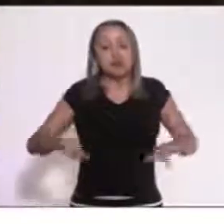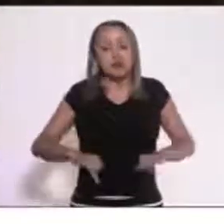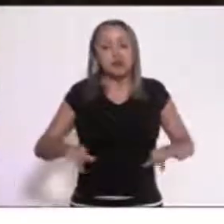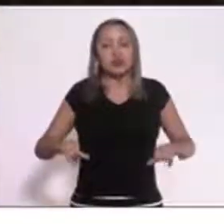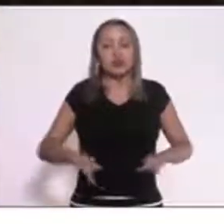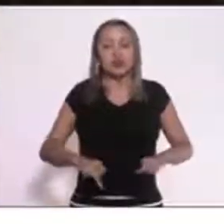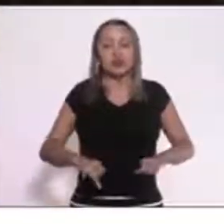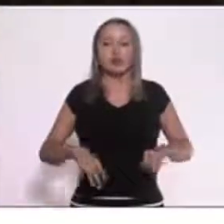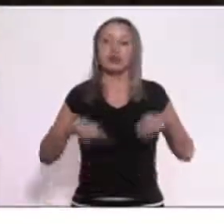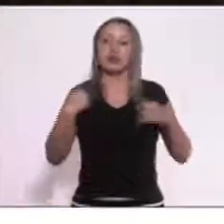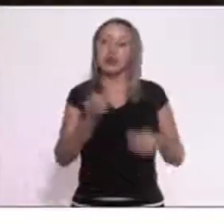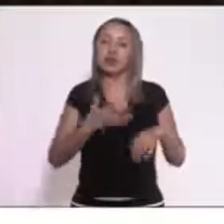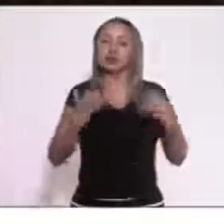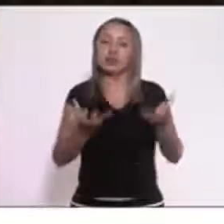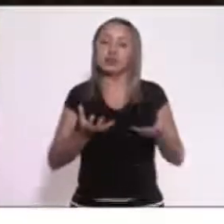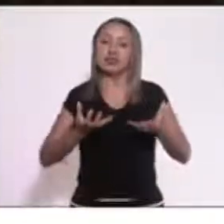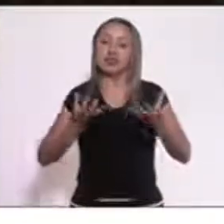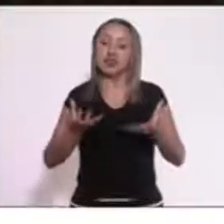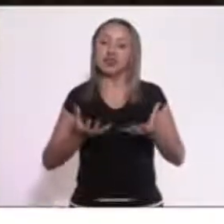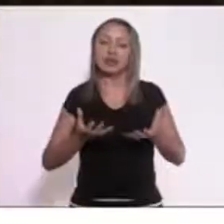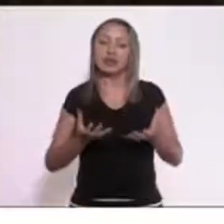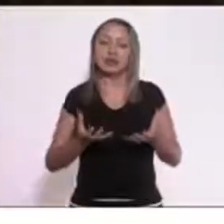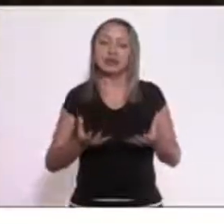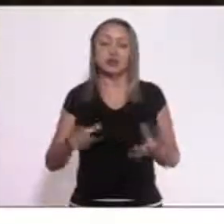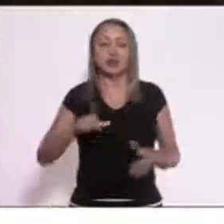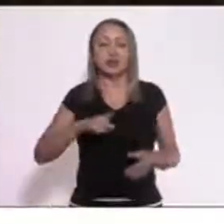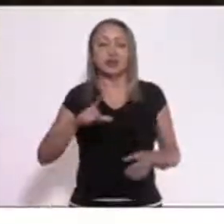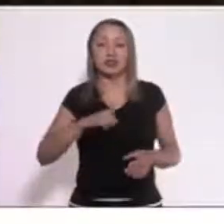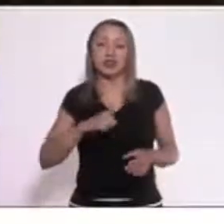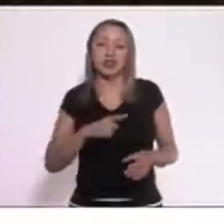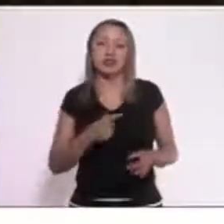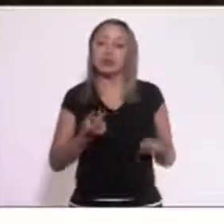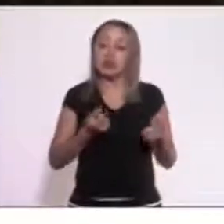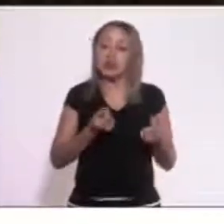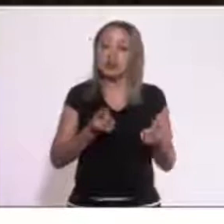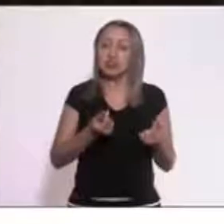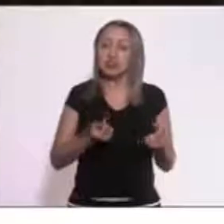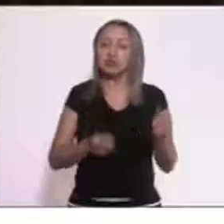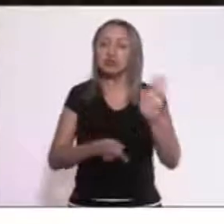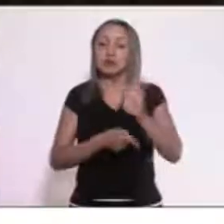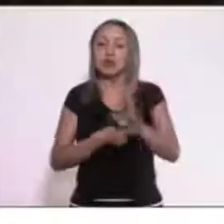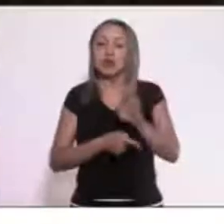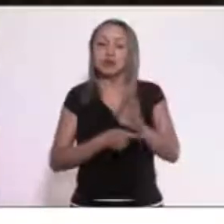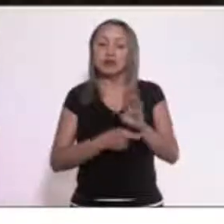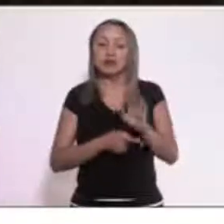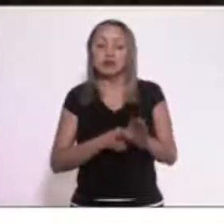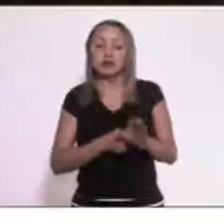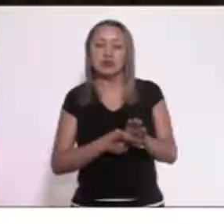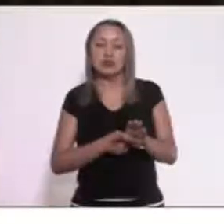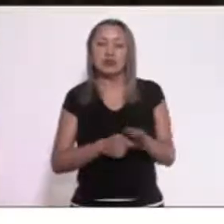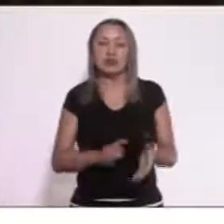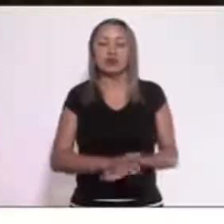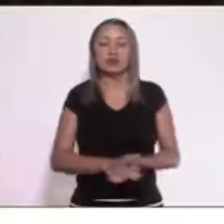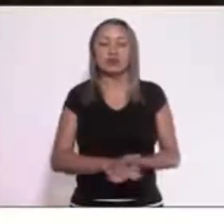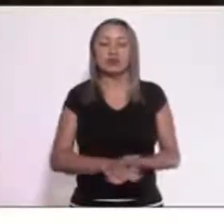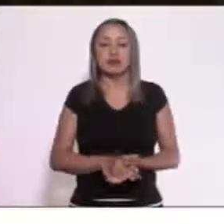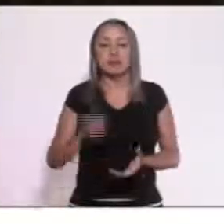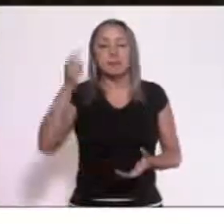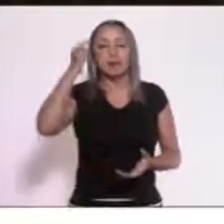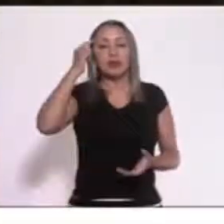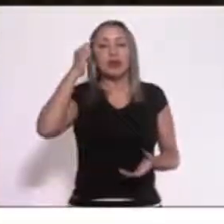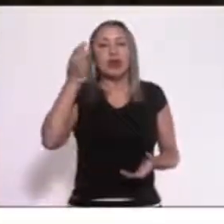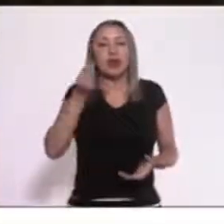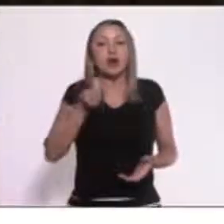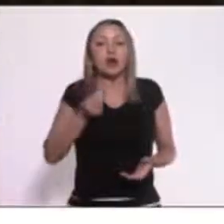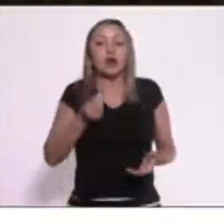isso que nós queremos, que haja um orçamento feito de outra maneira, de forma